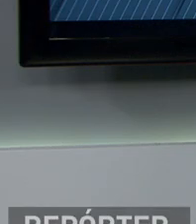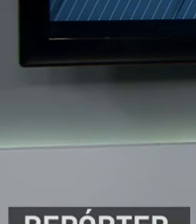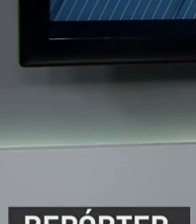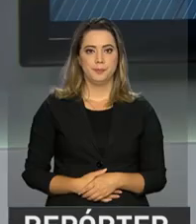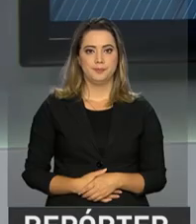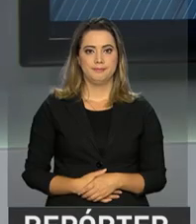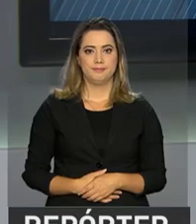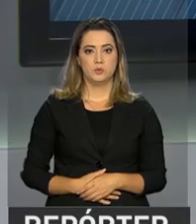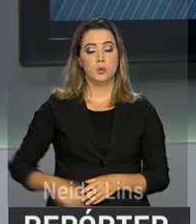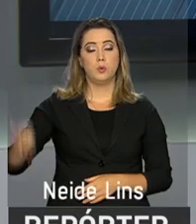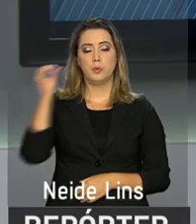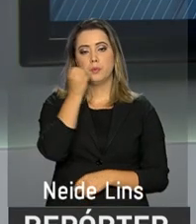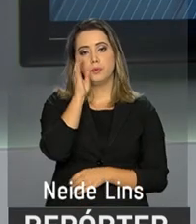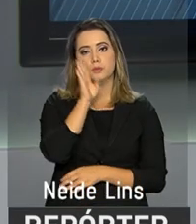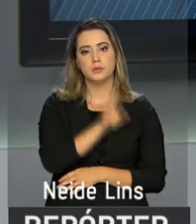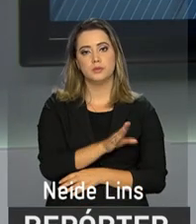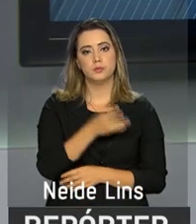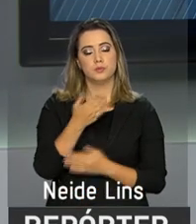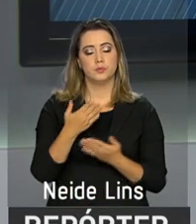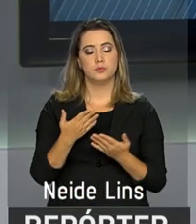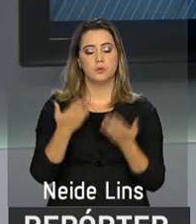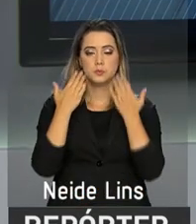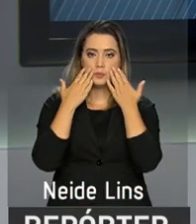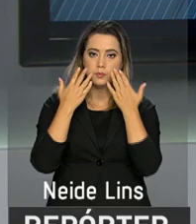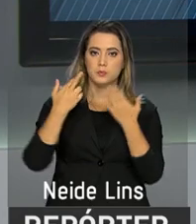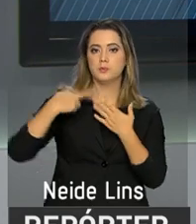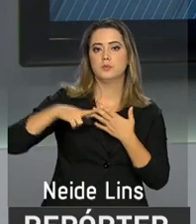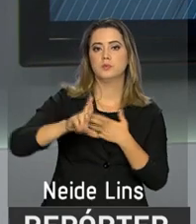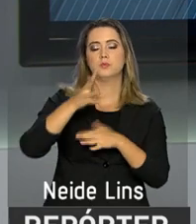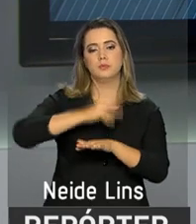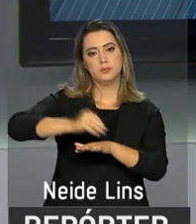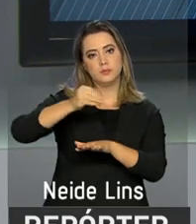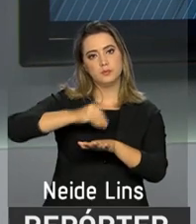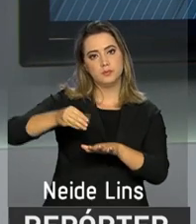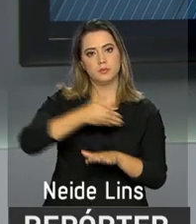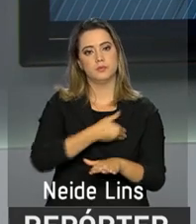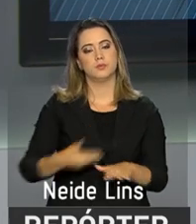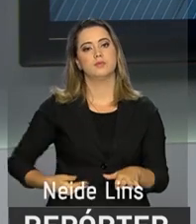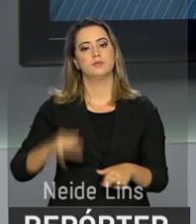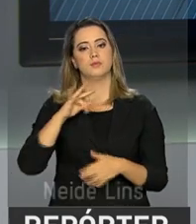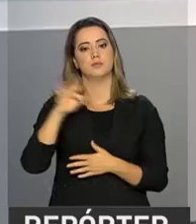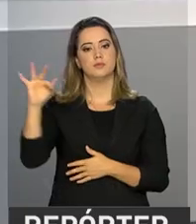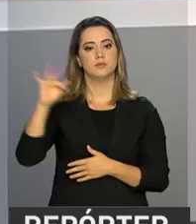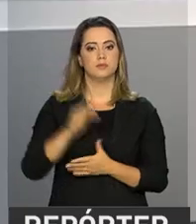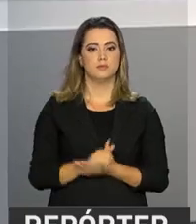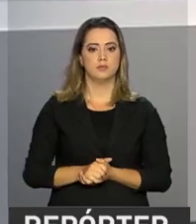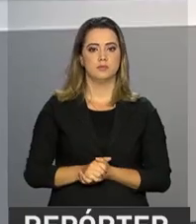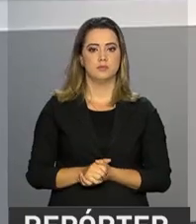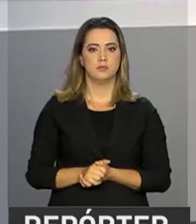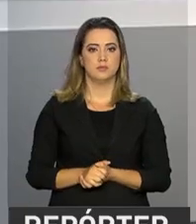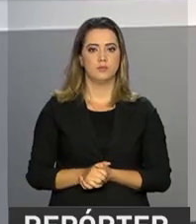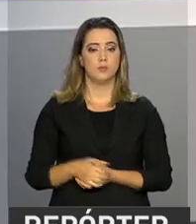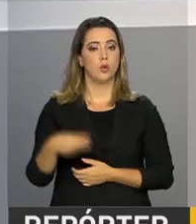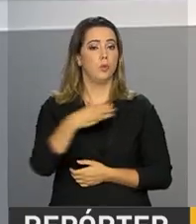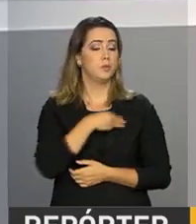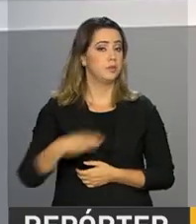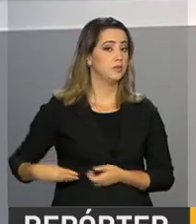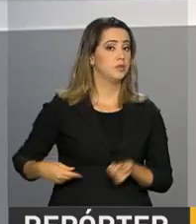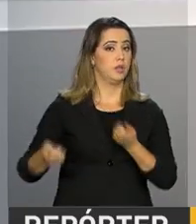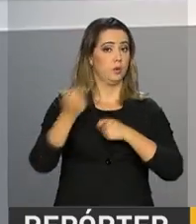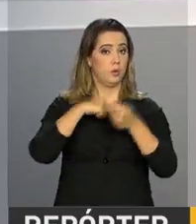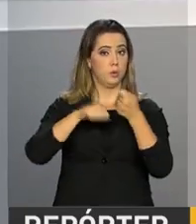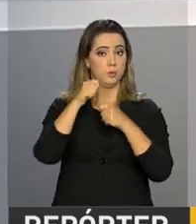olá boa tarde no ar o repórter nbr com as notícias do governo federal o ministro da fazenda e henrique meirelles